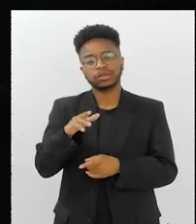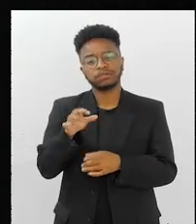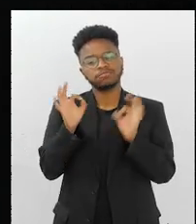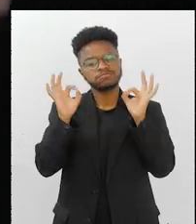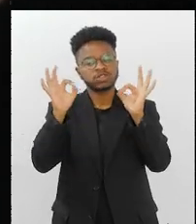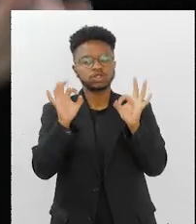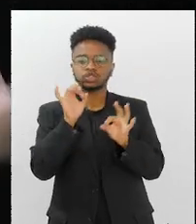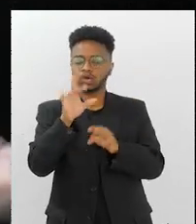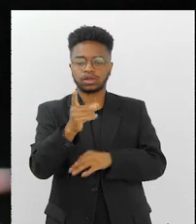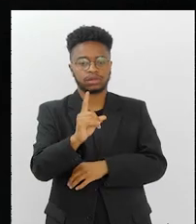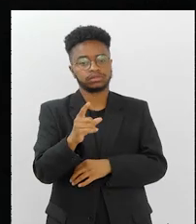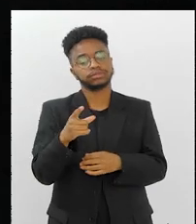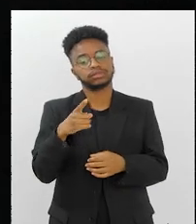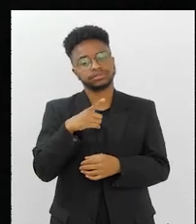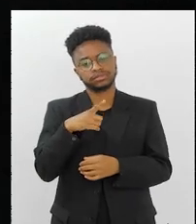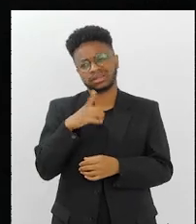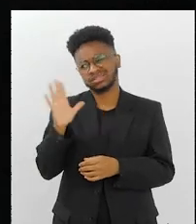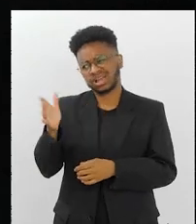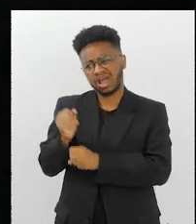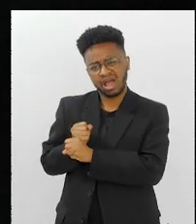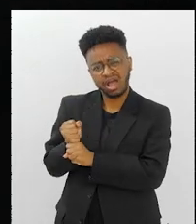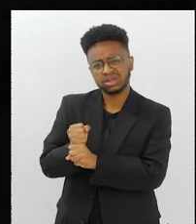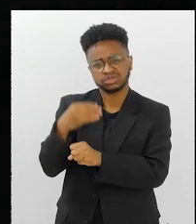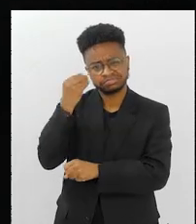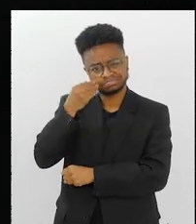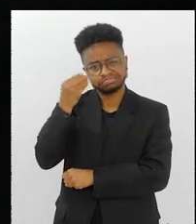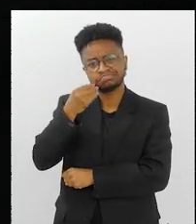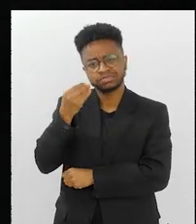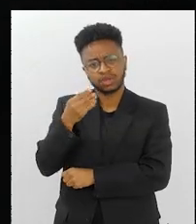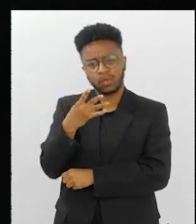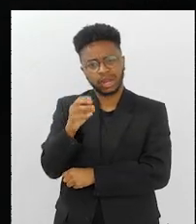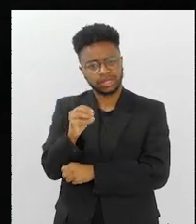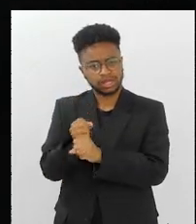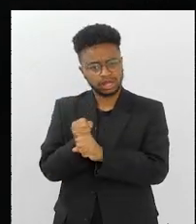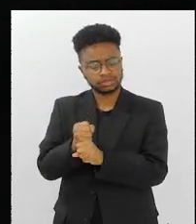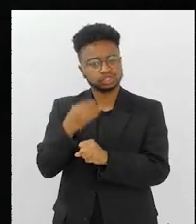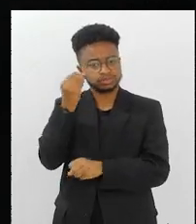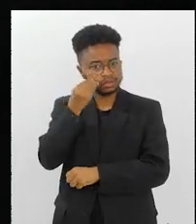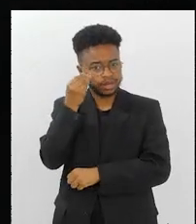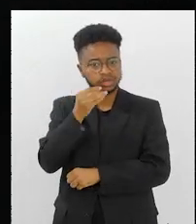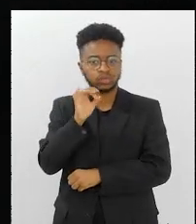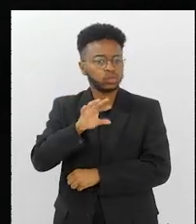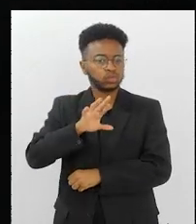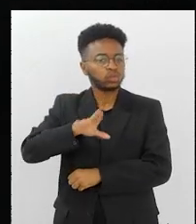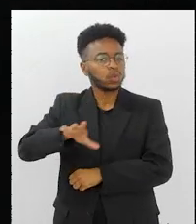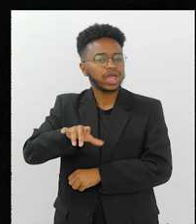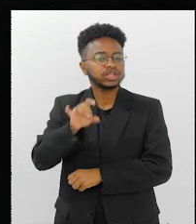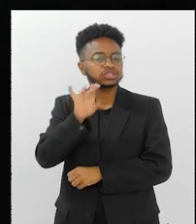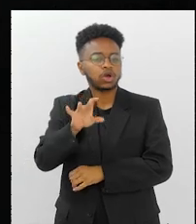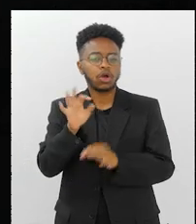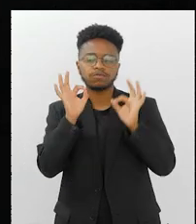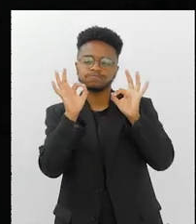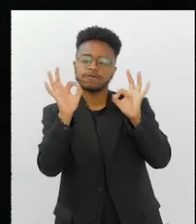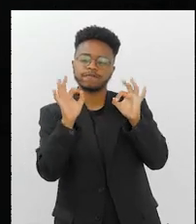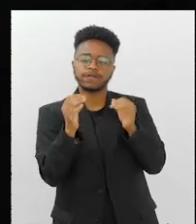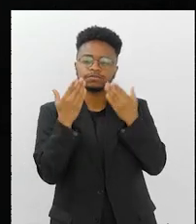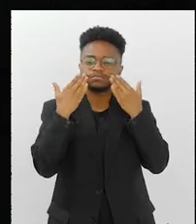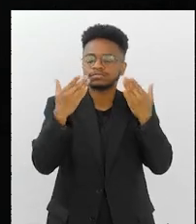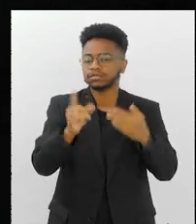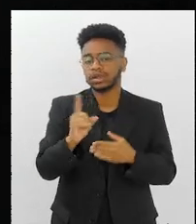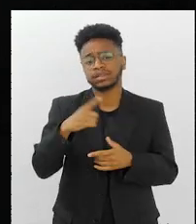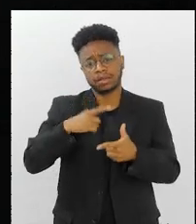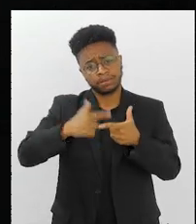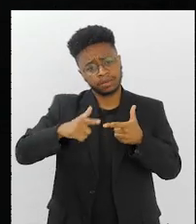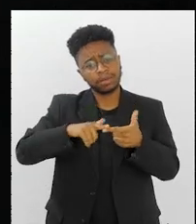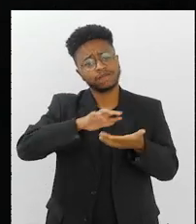não é só glamur você sabe disso há mais de enfim quantos anos que est no carnaval 40 anos eh o carnaval não é só o glamur E aí